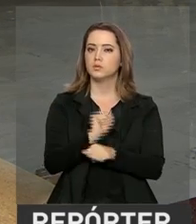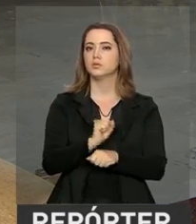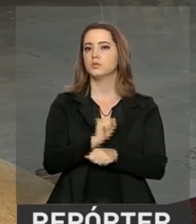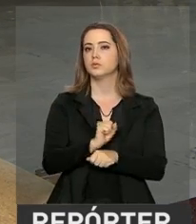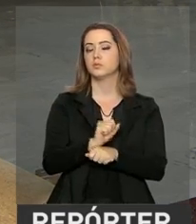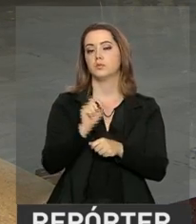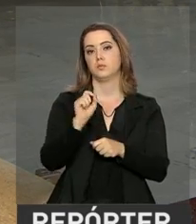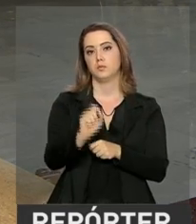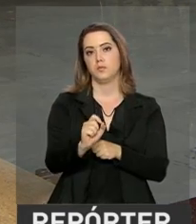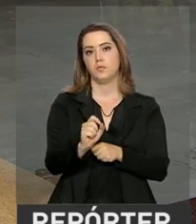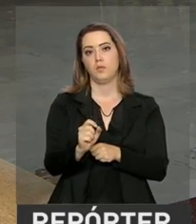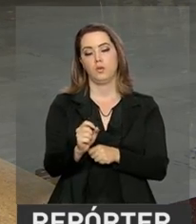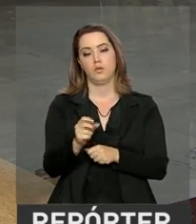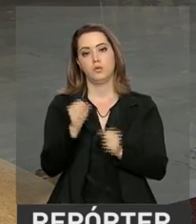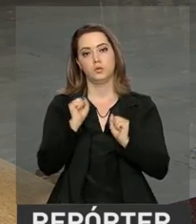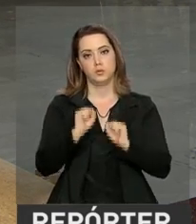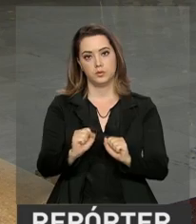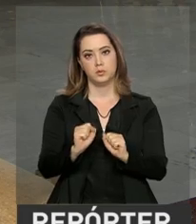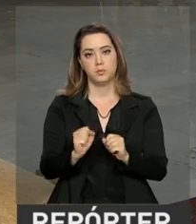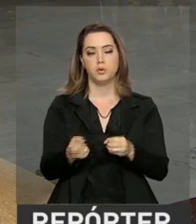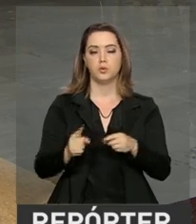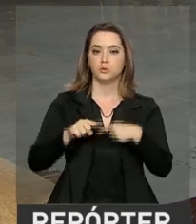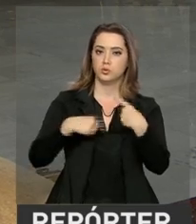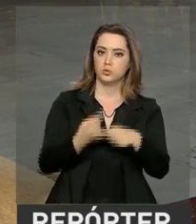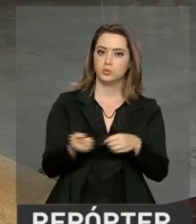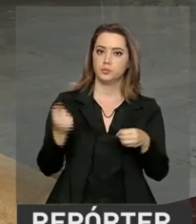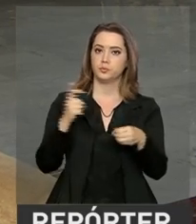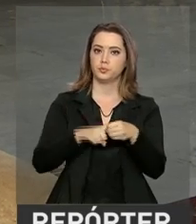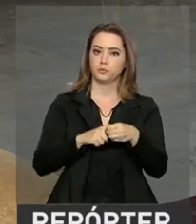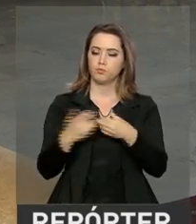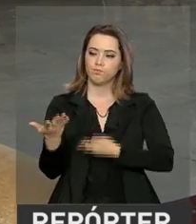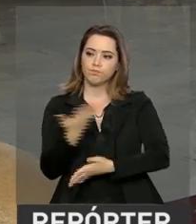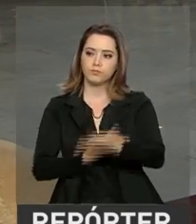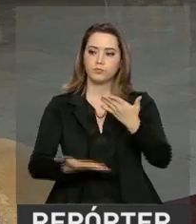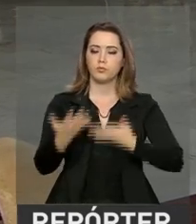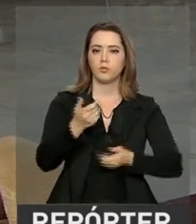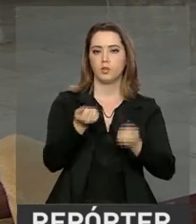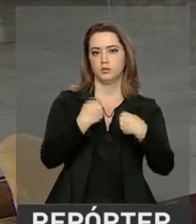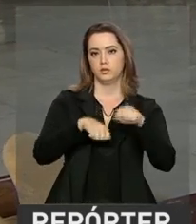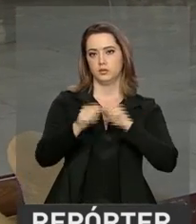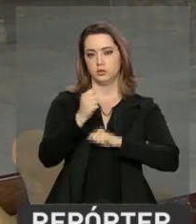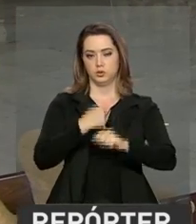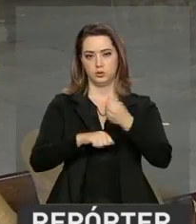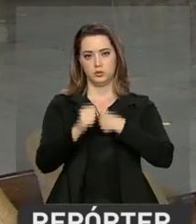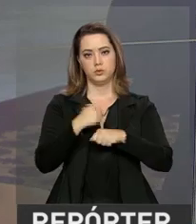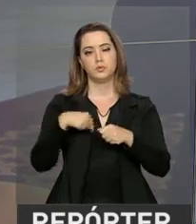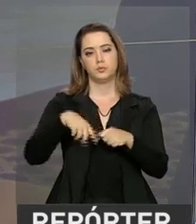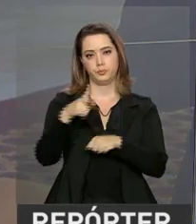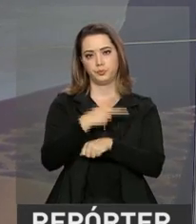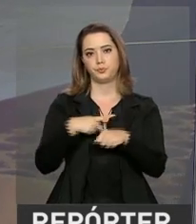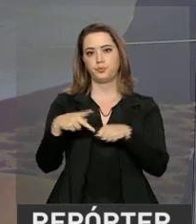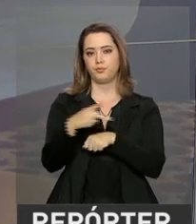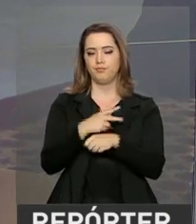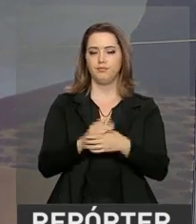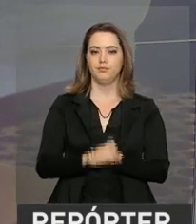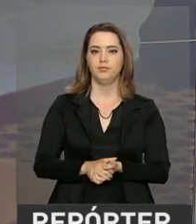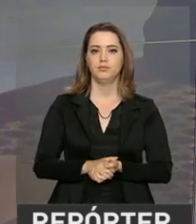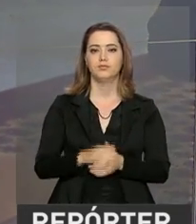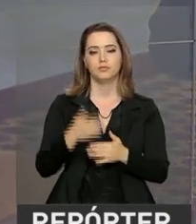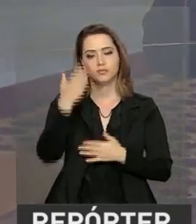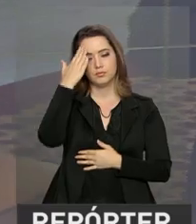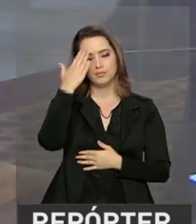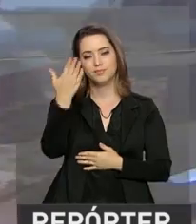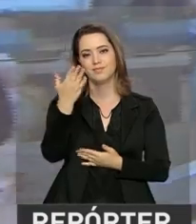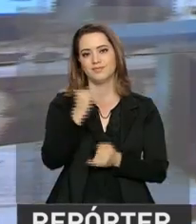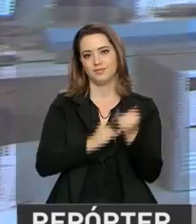para o banco indica uma possível recuperação do nível de atividade econômica do país. Daniele. Obrigada, João Pedro, pelas suas